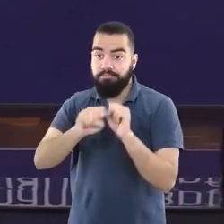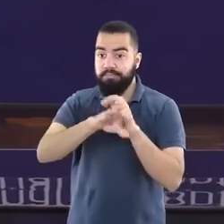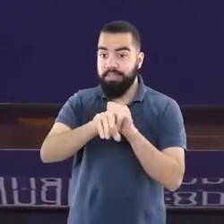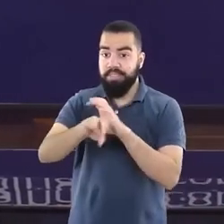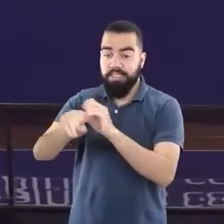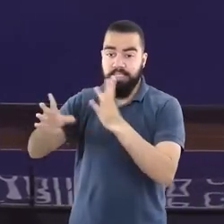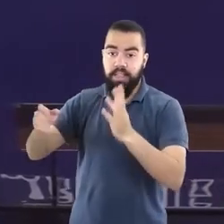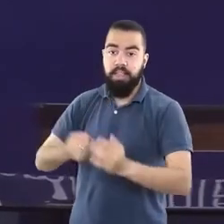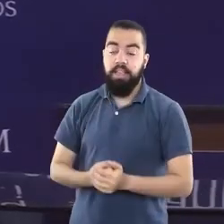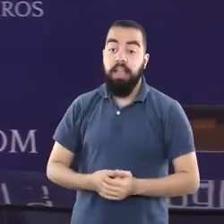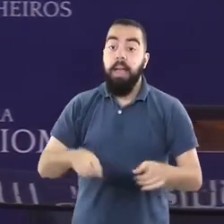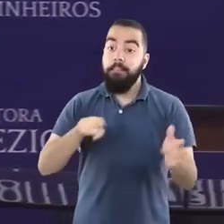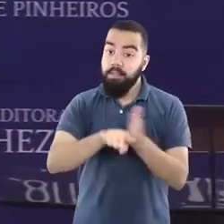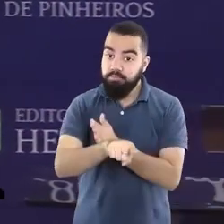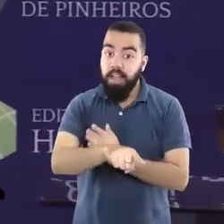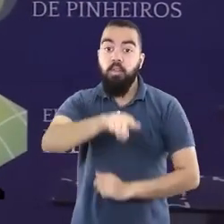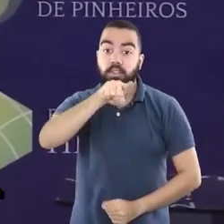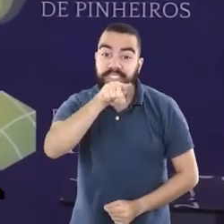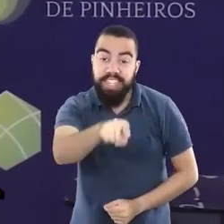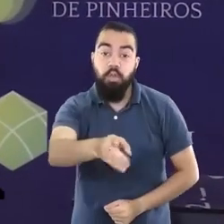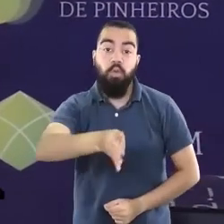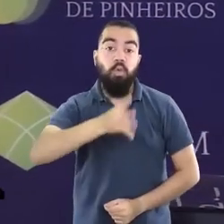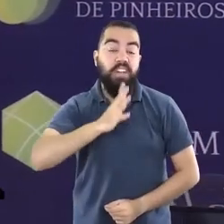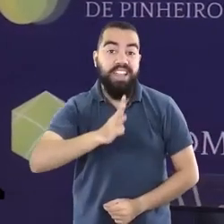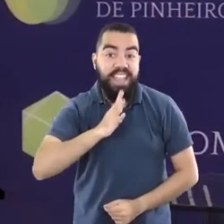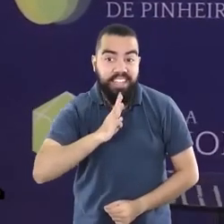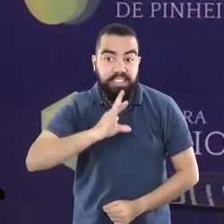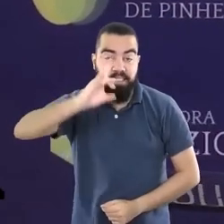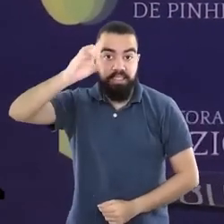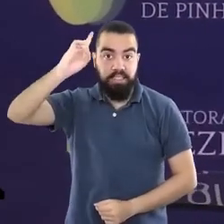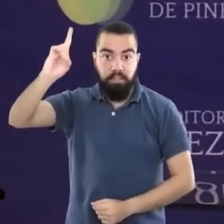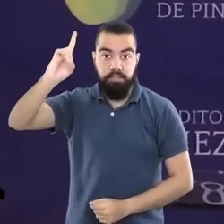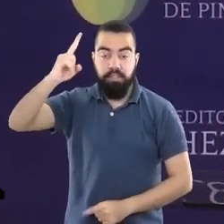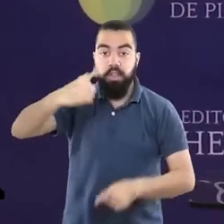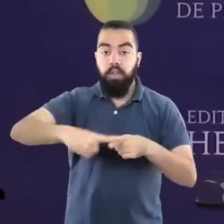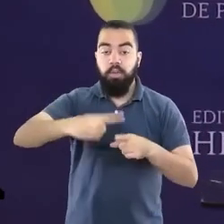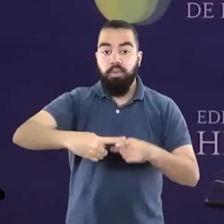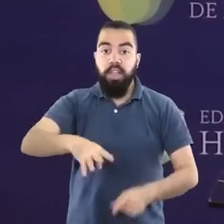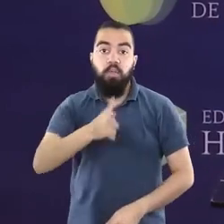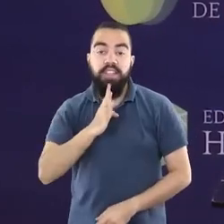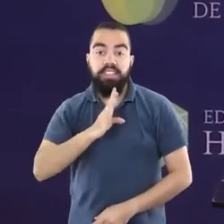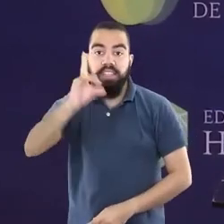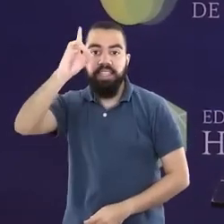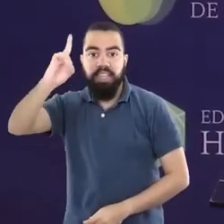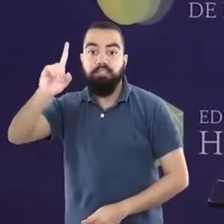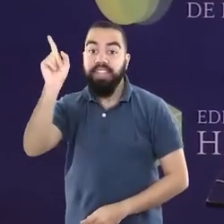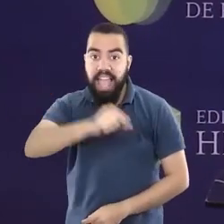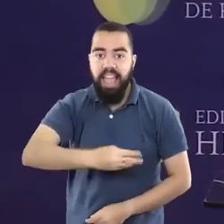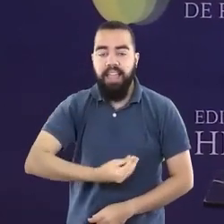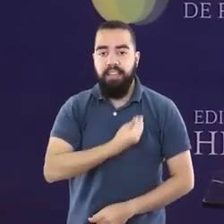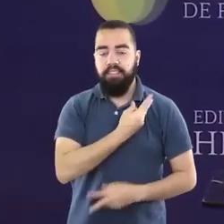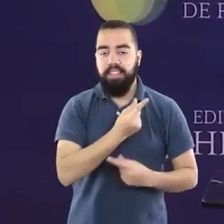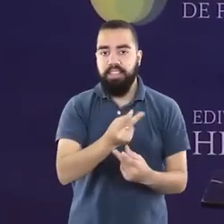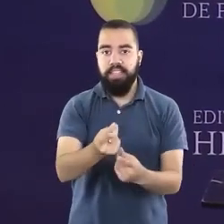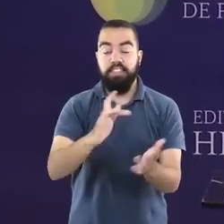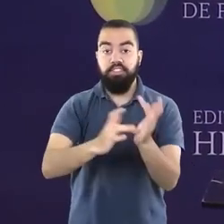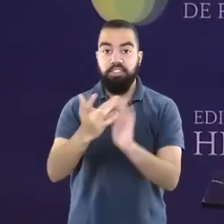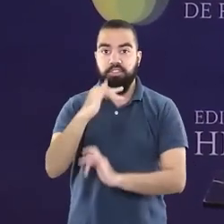Você conhece a Deus? Porque conhecer a Deus é a própria essência da vida eterna. Foi Jesus quem disse